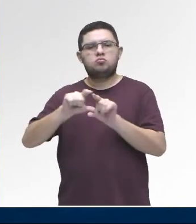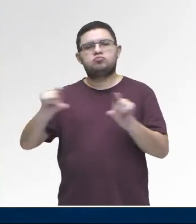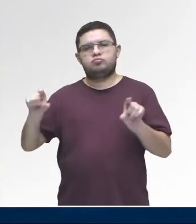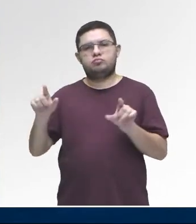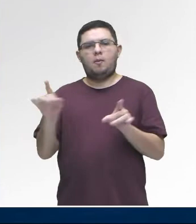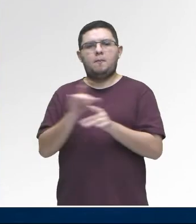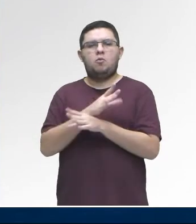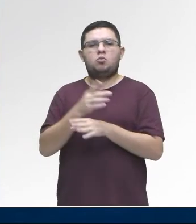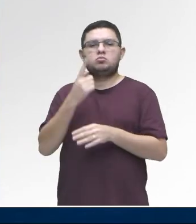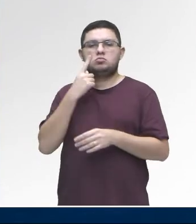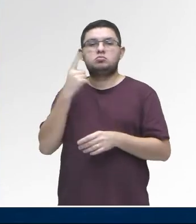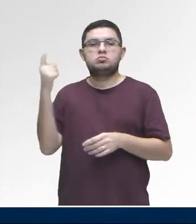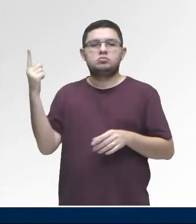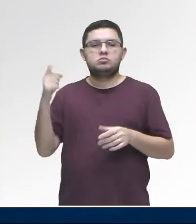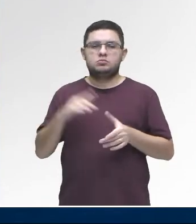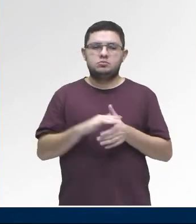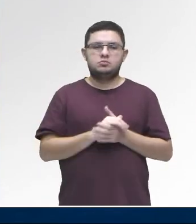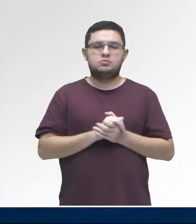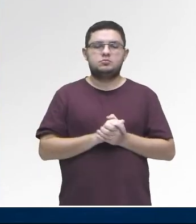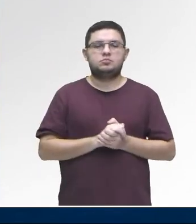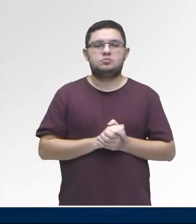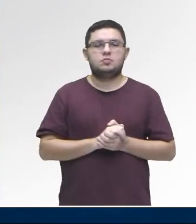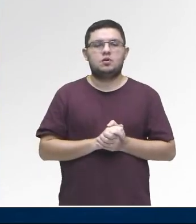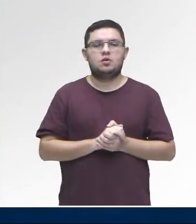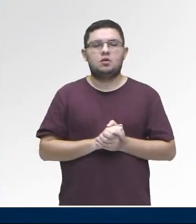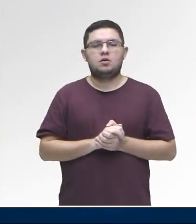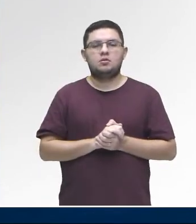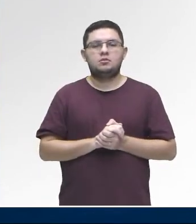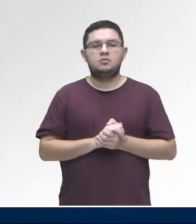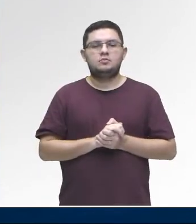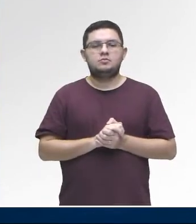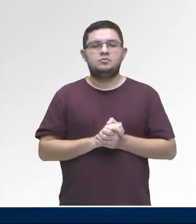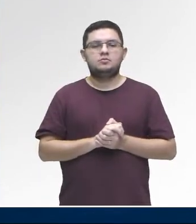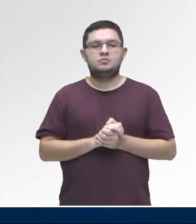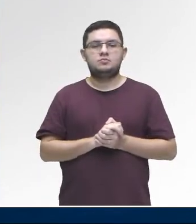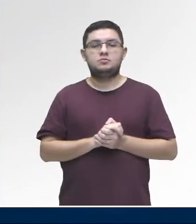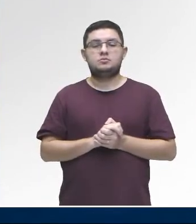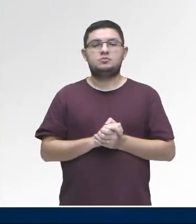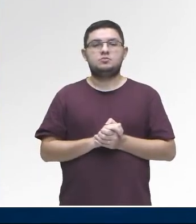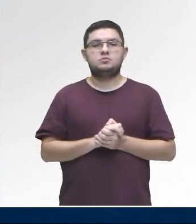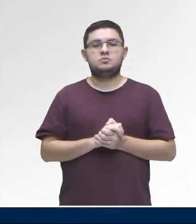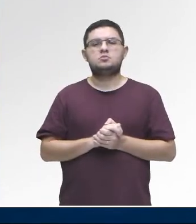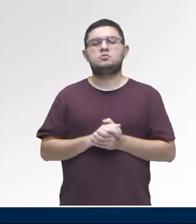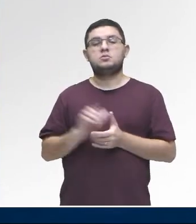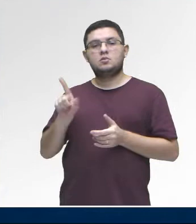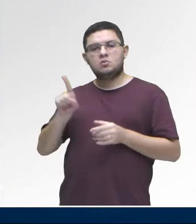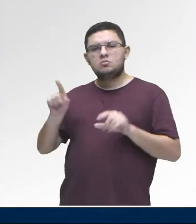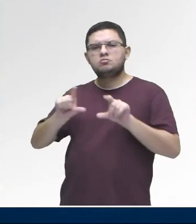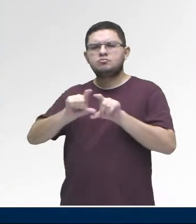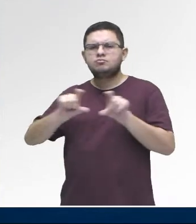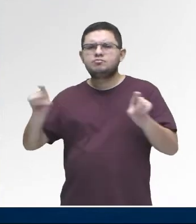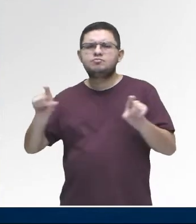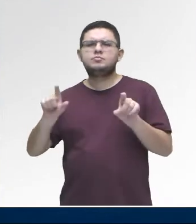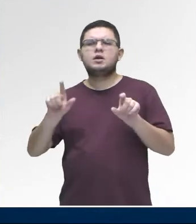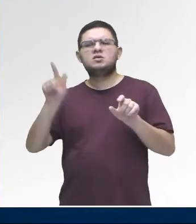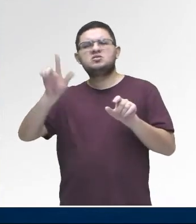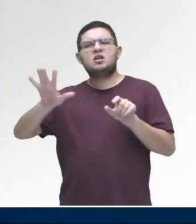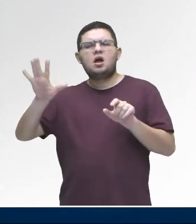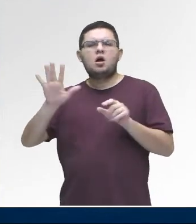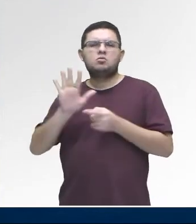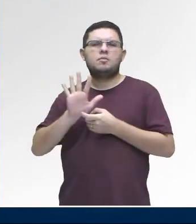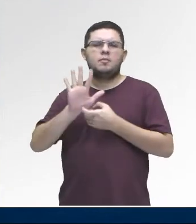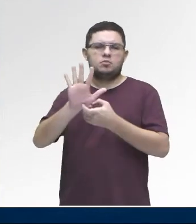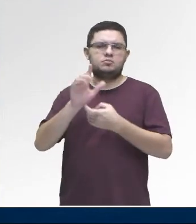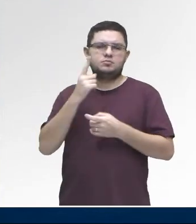nessa representação desse monoácido genérico, a gente